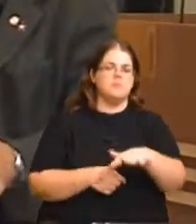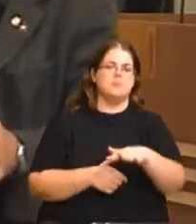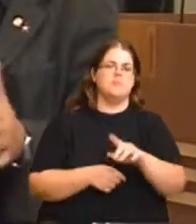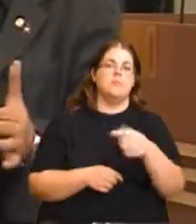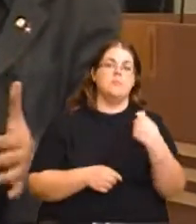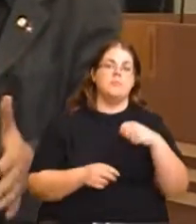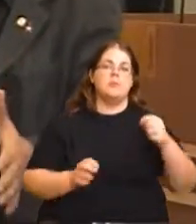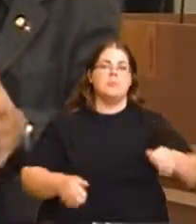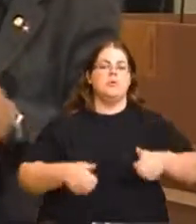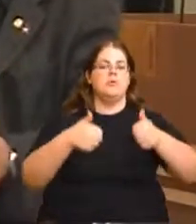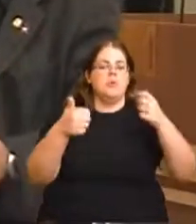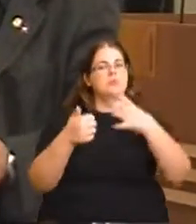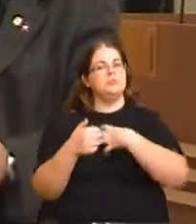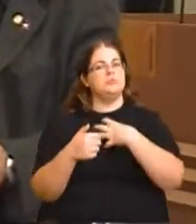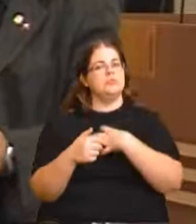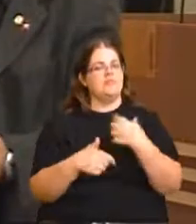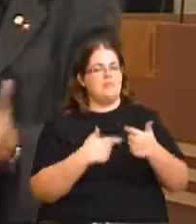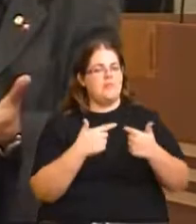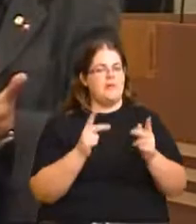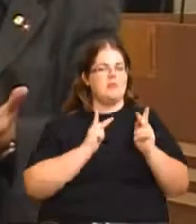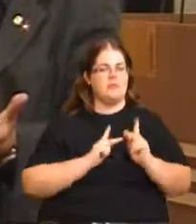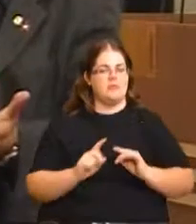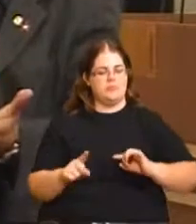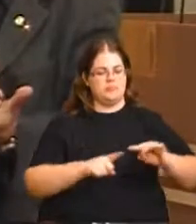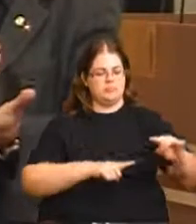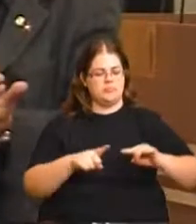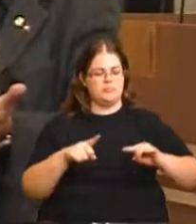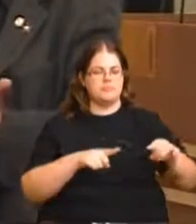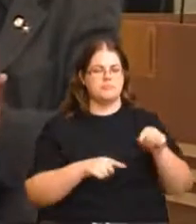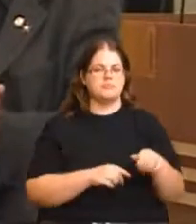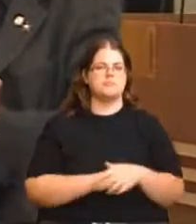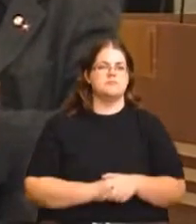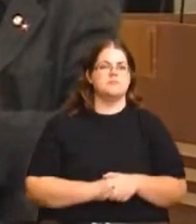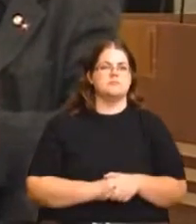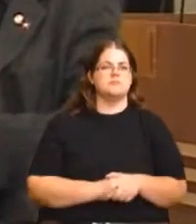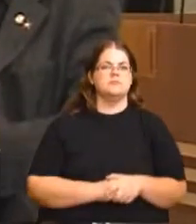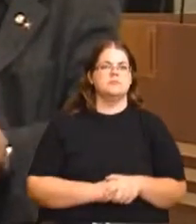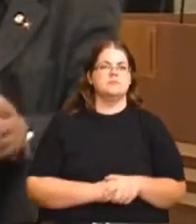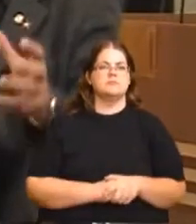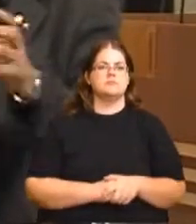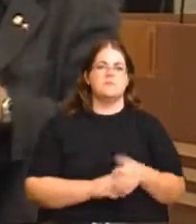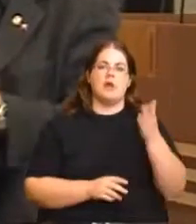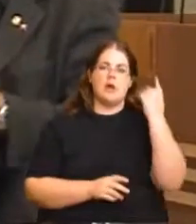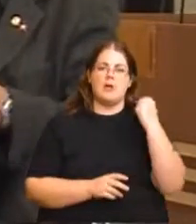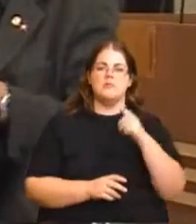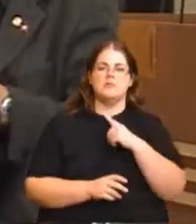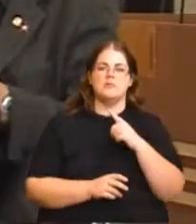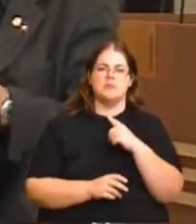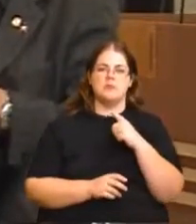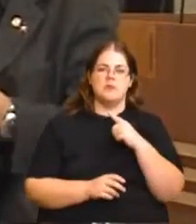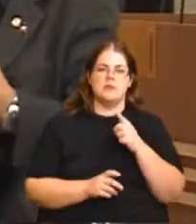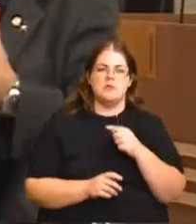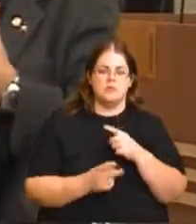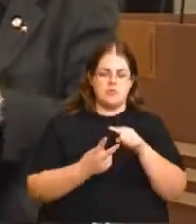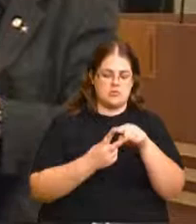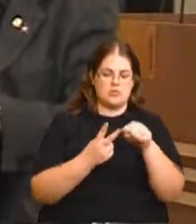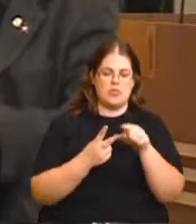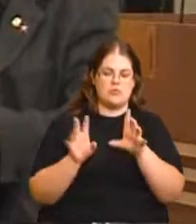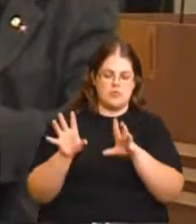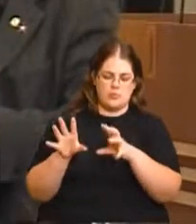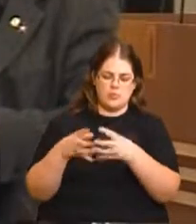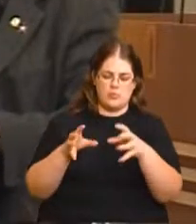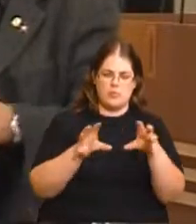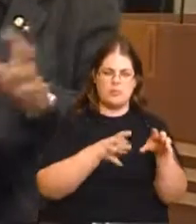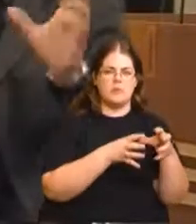Agora, o que precisa melhorar é a forma. Está muito dividido, muito fatiado. Nós trabalhamos com concentração, apenas 2